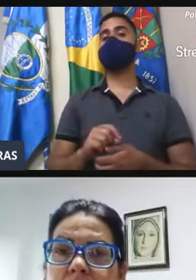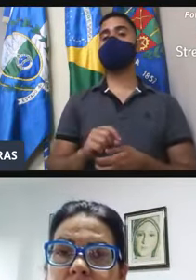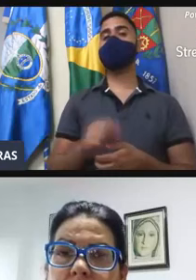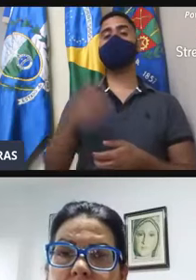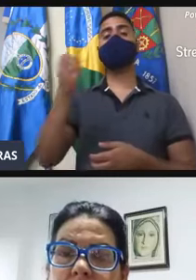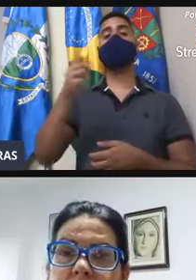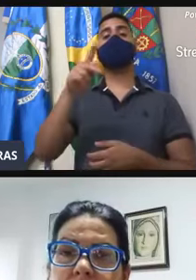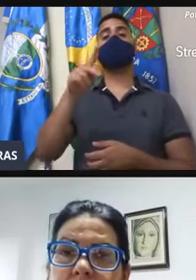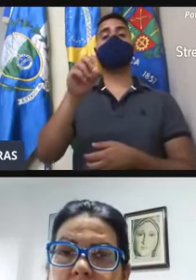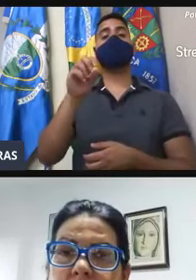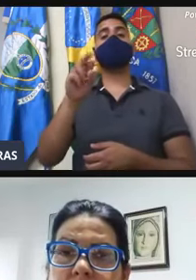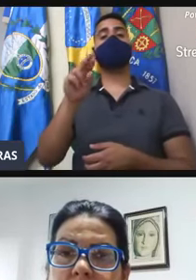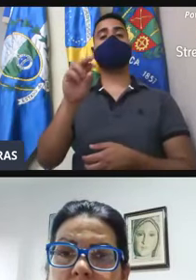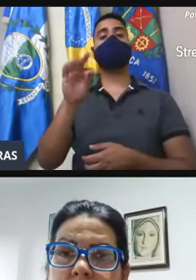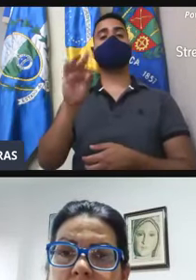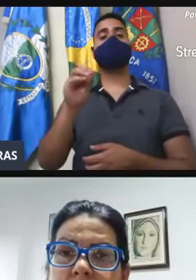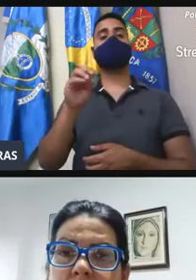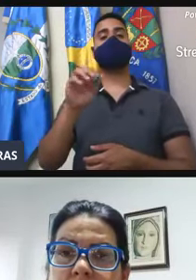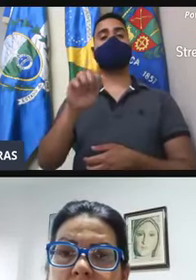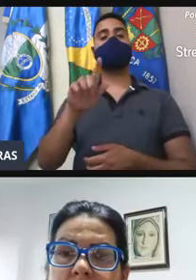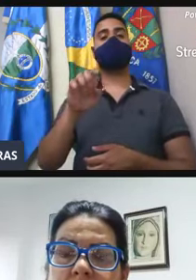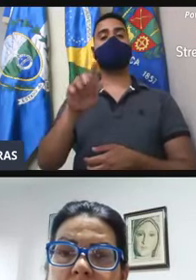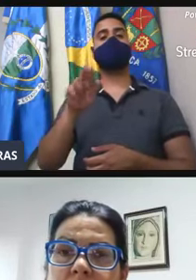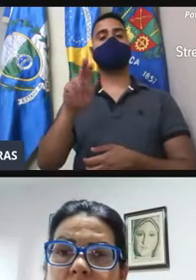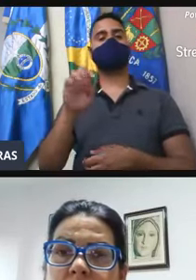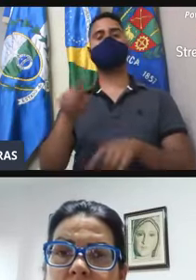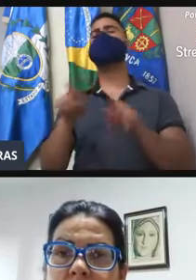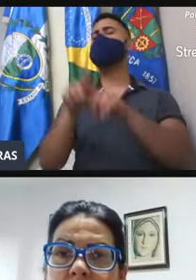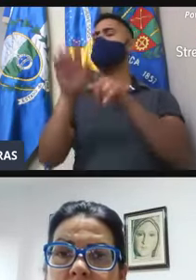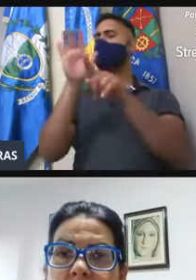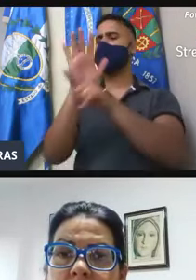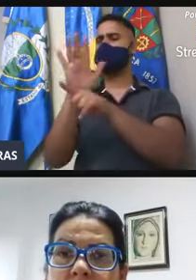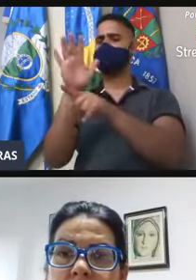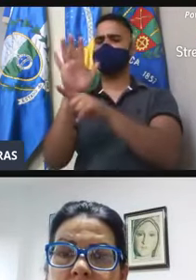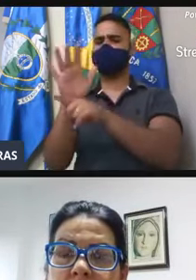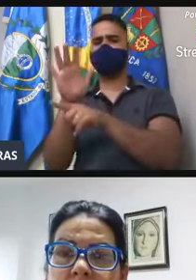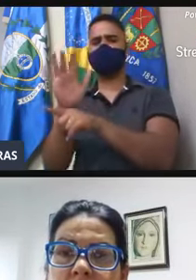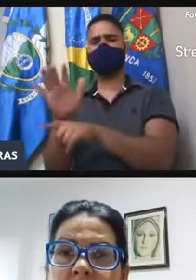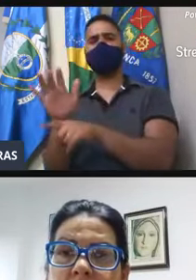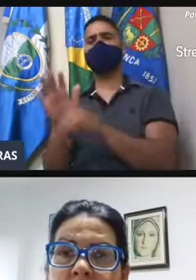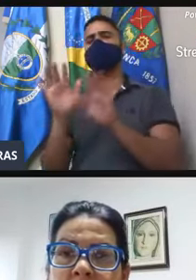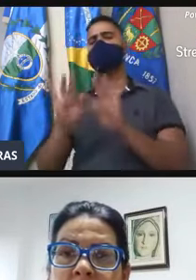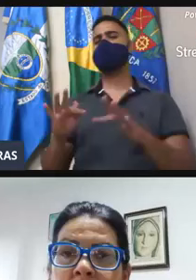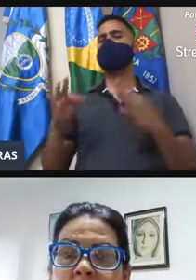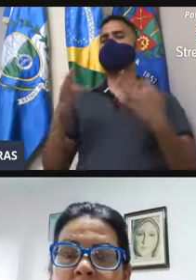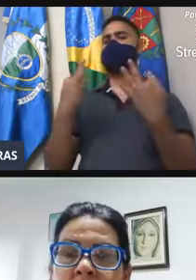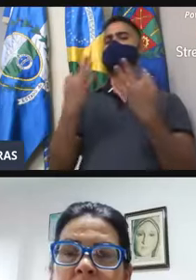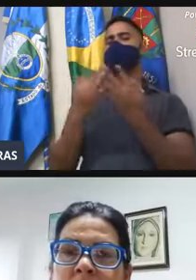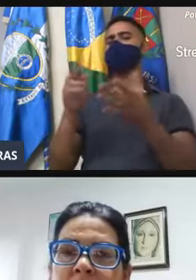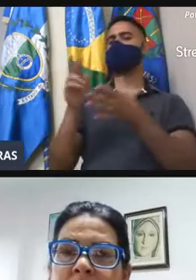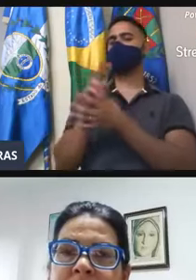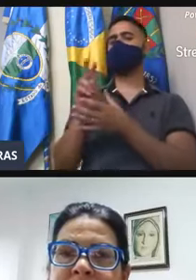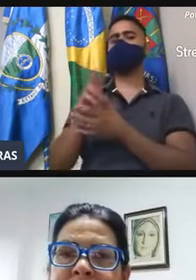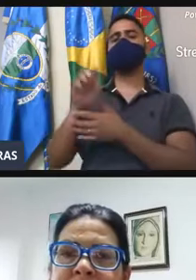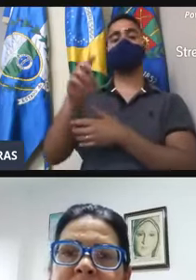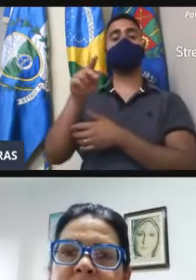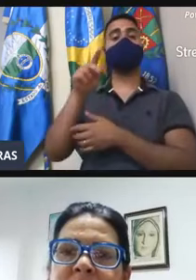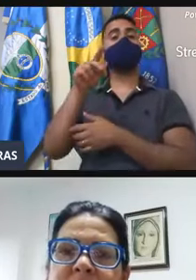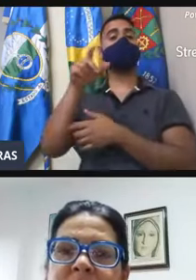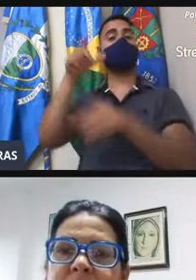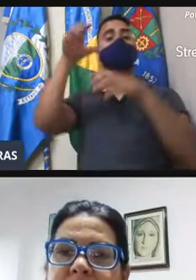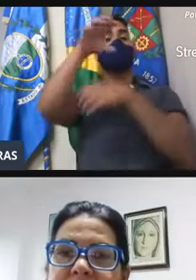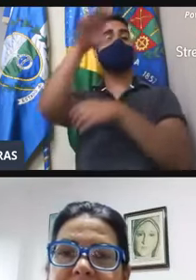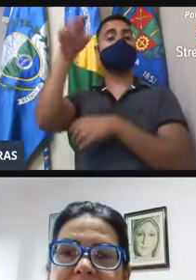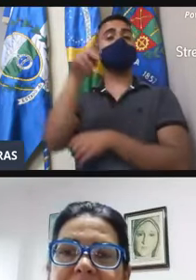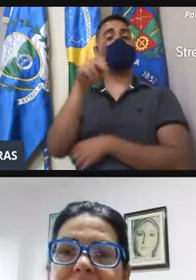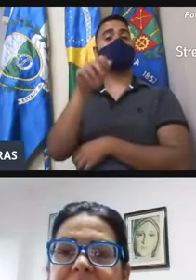através do Newton Lana, contribuiu muito para ajudar as famílias valencianas, não só de Parapeúna,